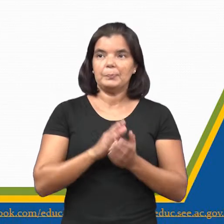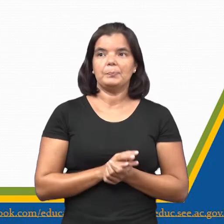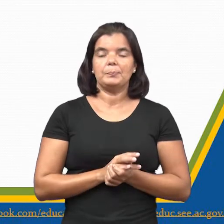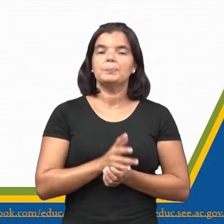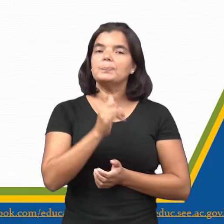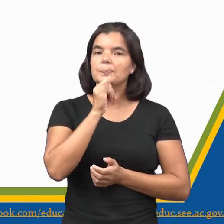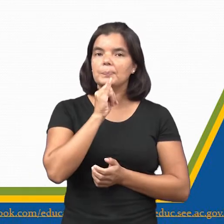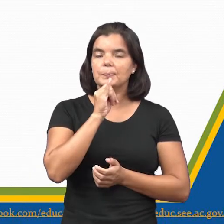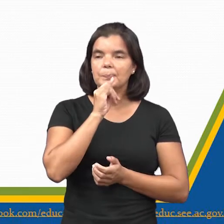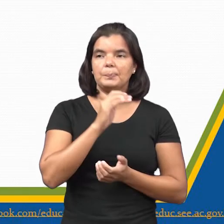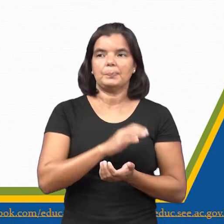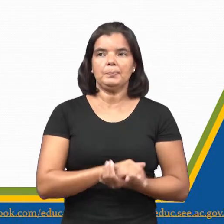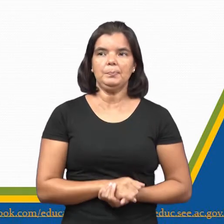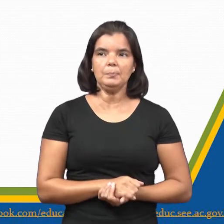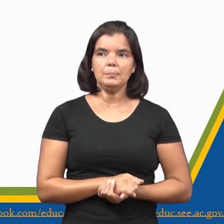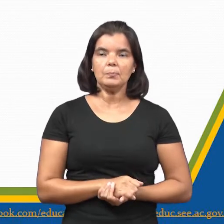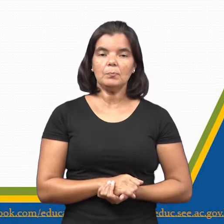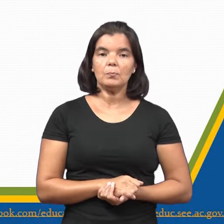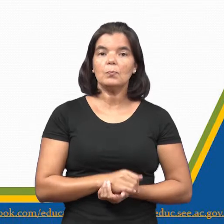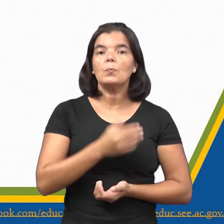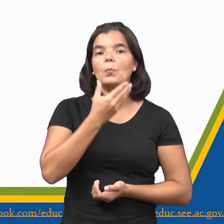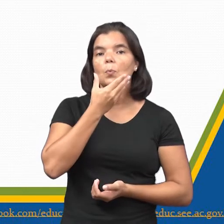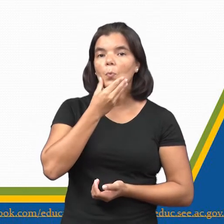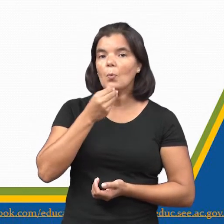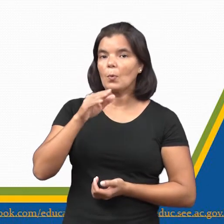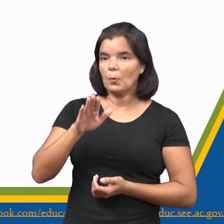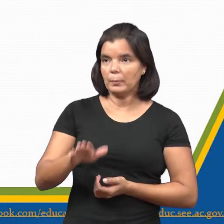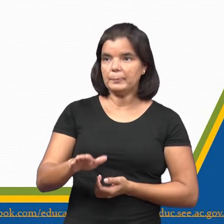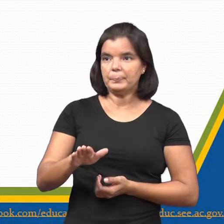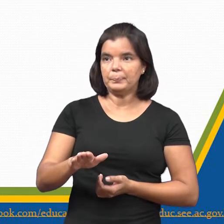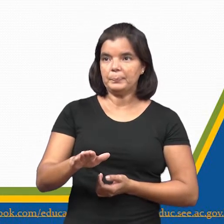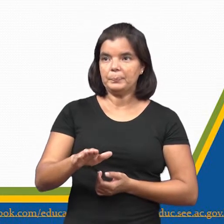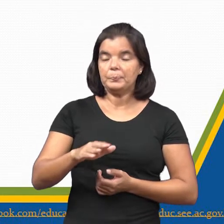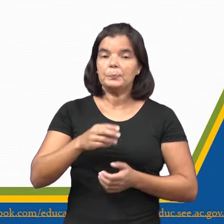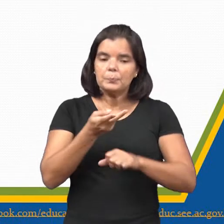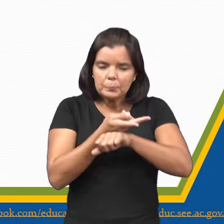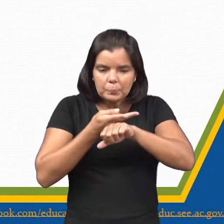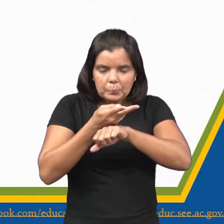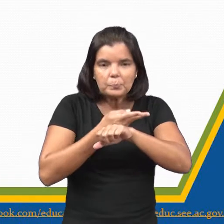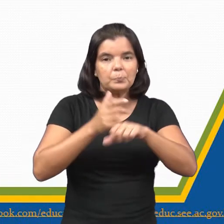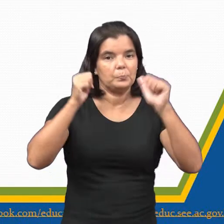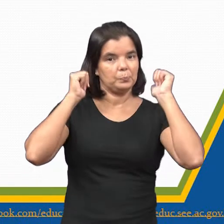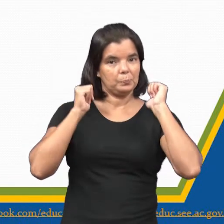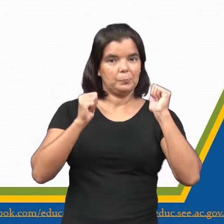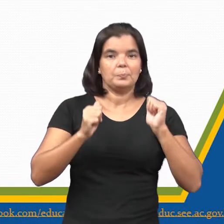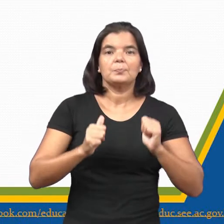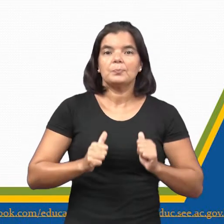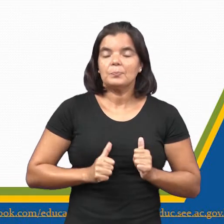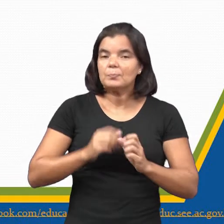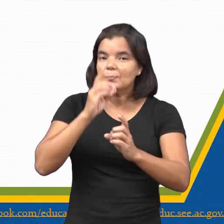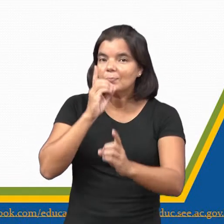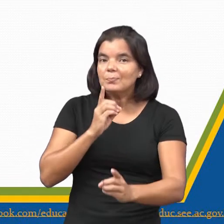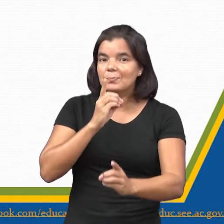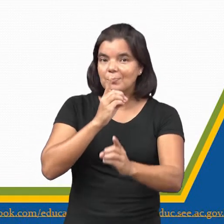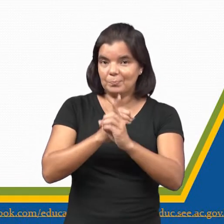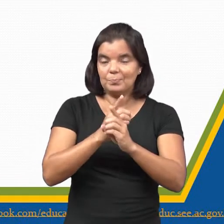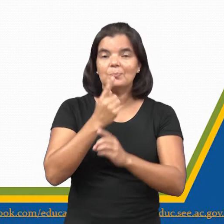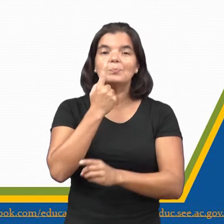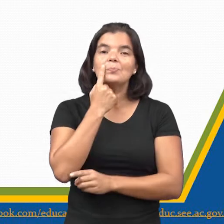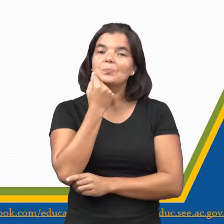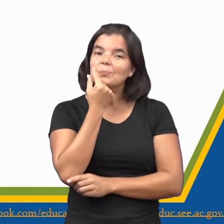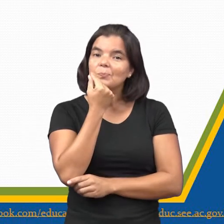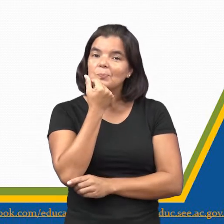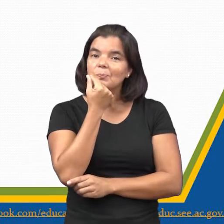nesse exemplo. Olha só, o garoto mexia em sua mochila quando encontrou seu